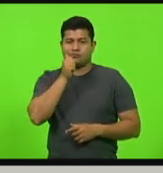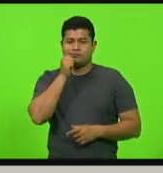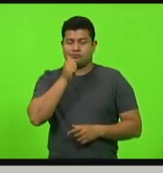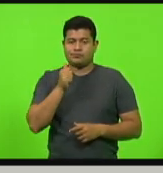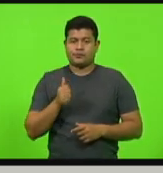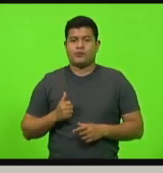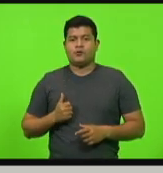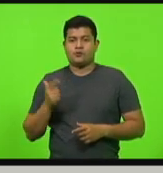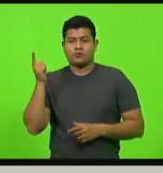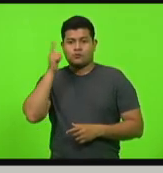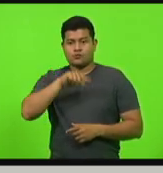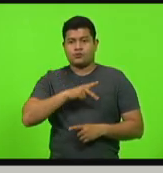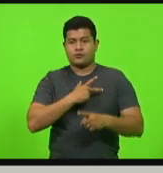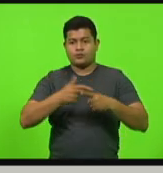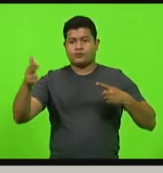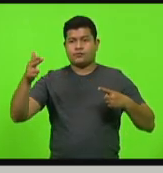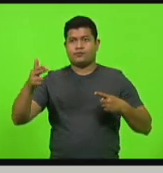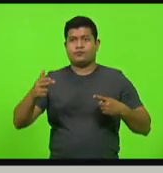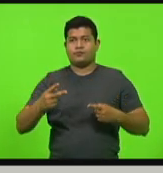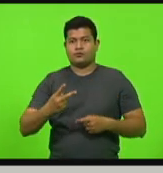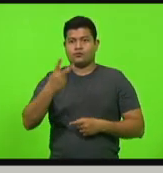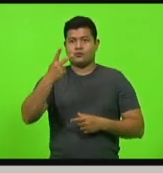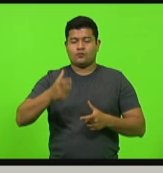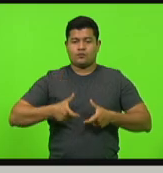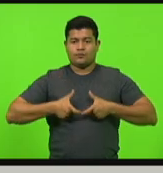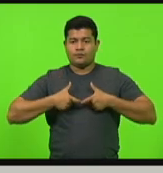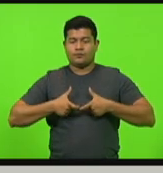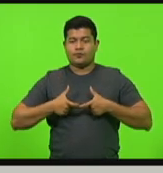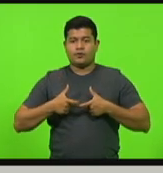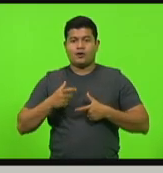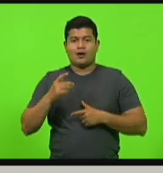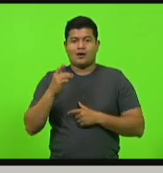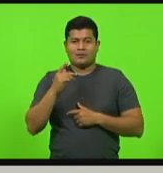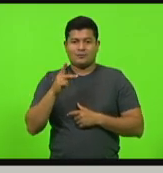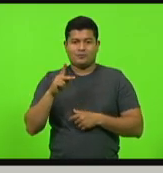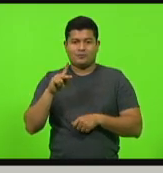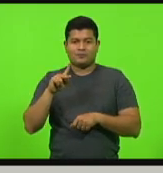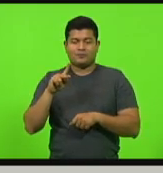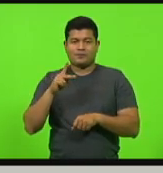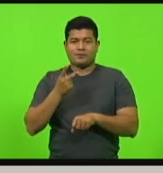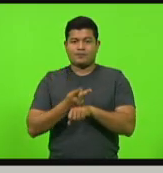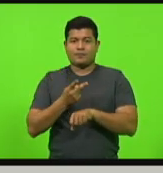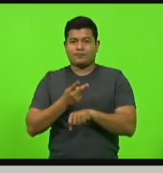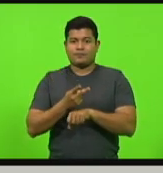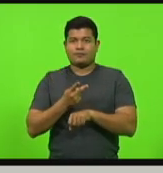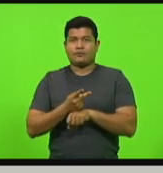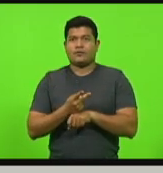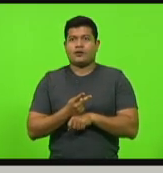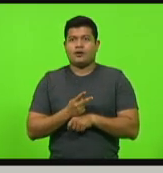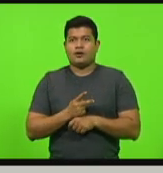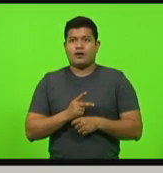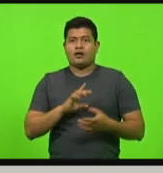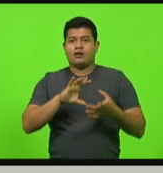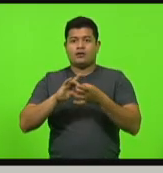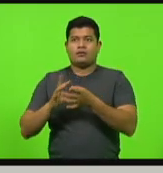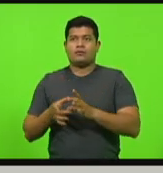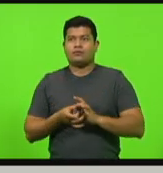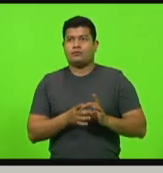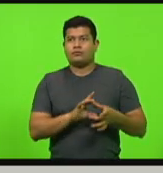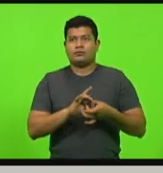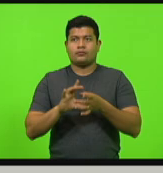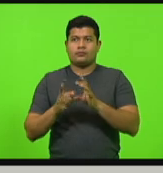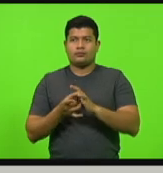por conquistar duas medalhas de prata na Surdo Olimpíada Nacional 2021. Em